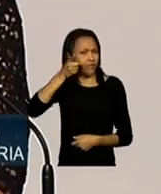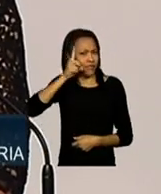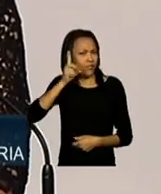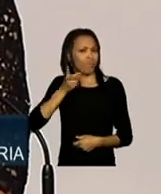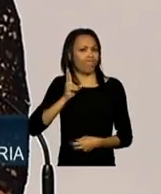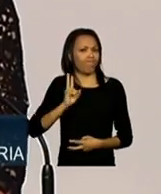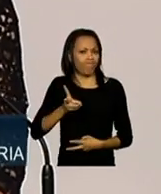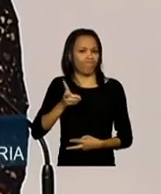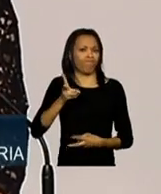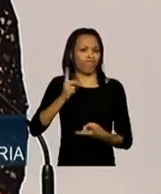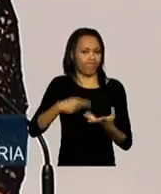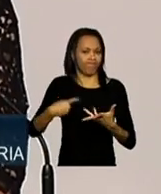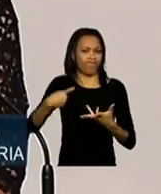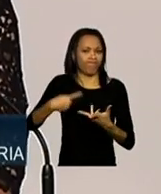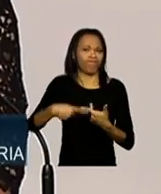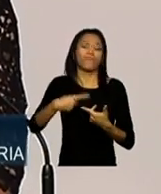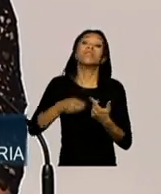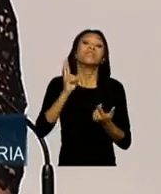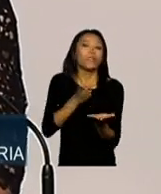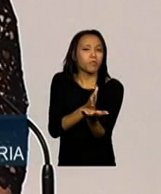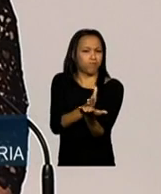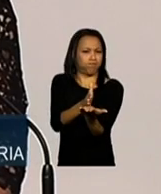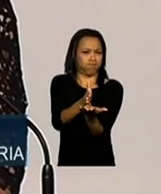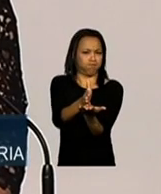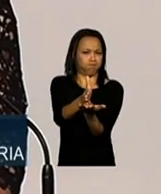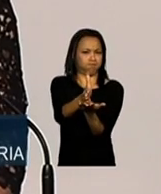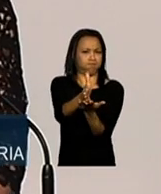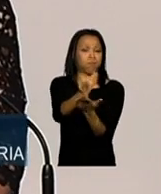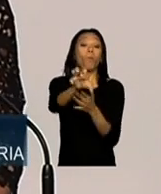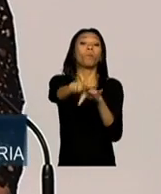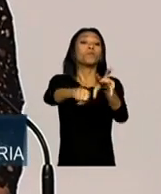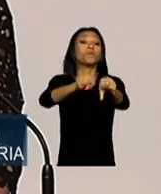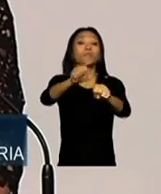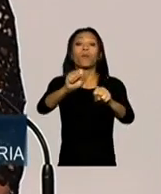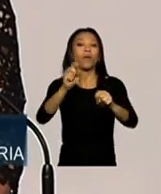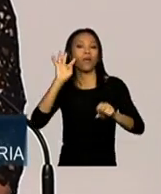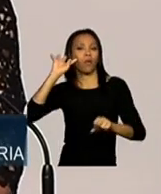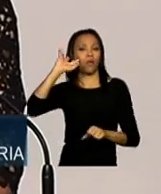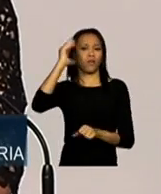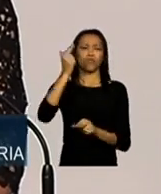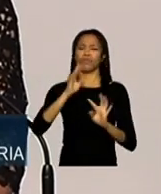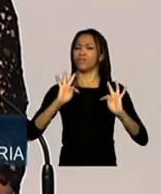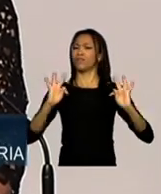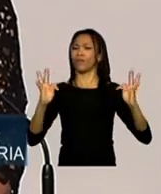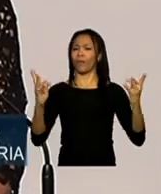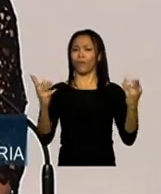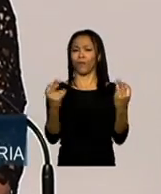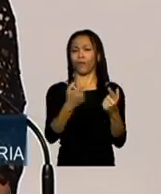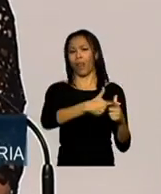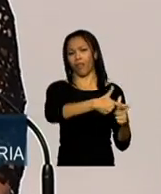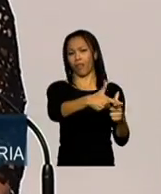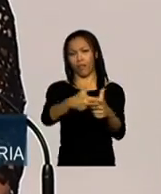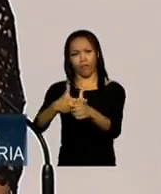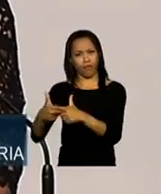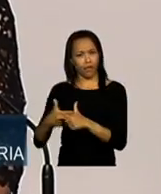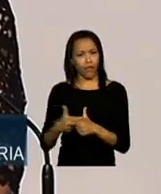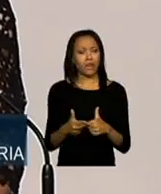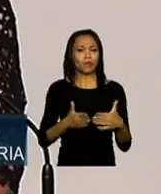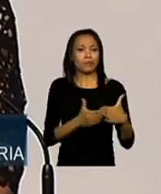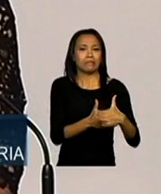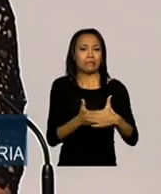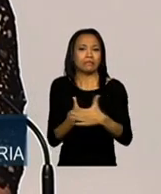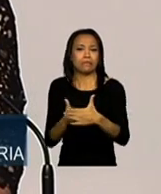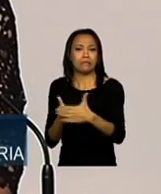de forma determinada e sistemática, buscar resolver todos os problemas, os impasses